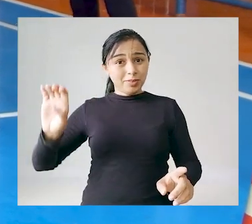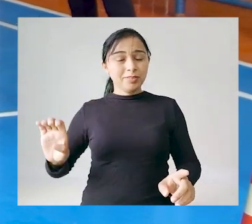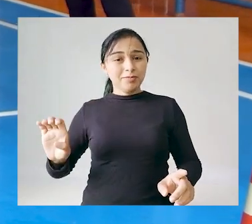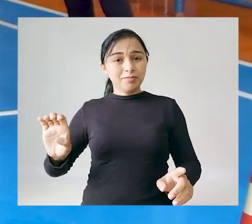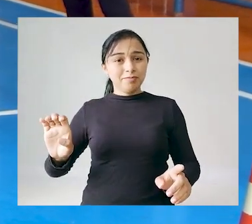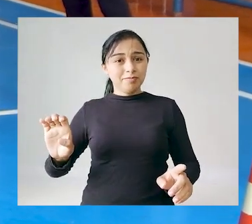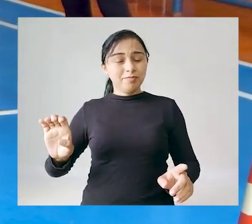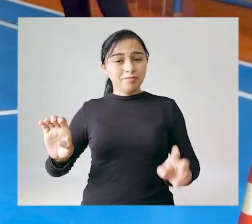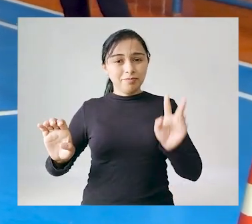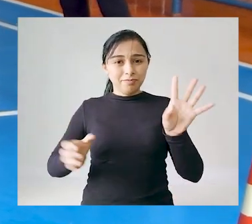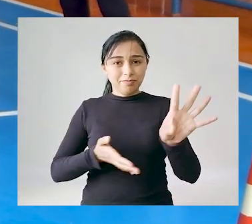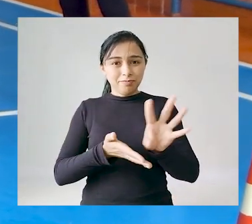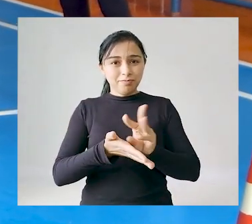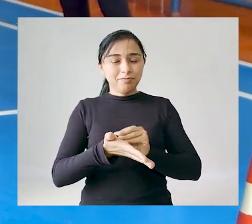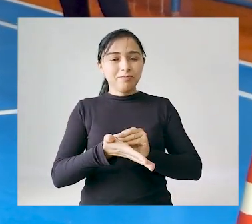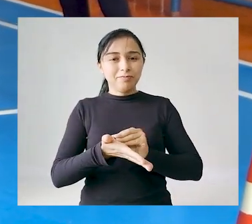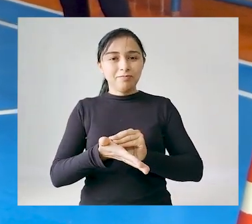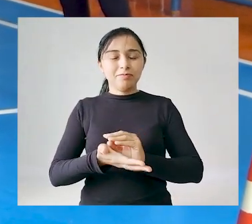caiu.